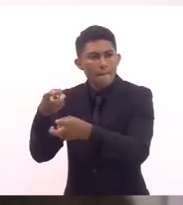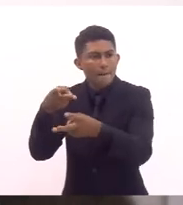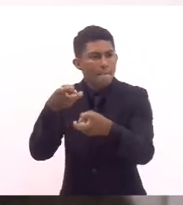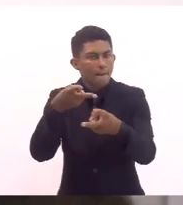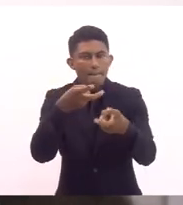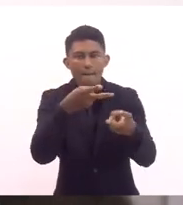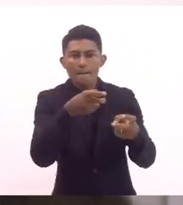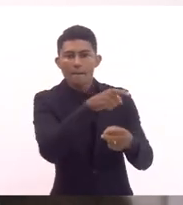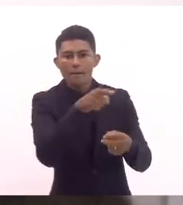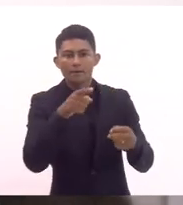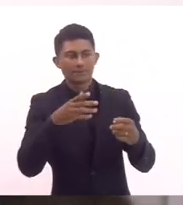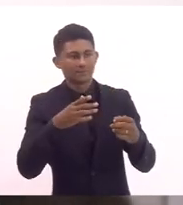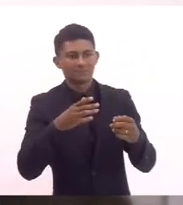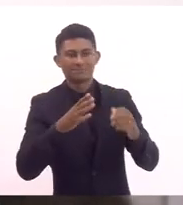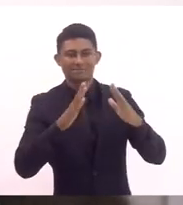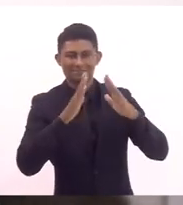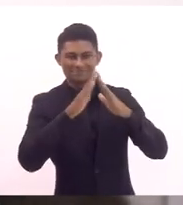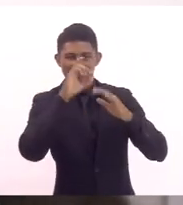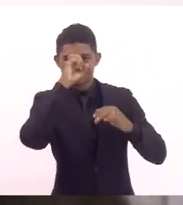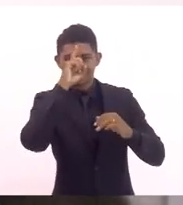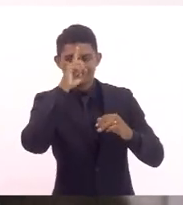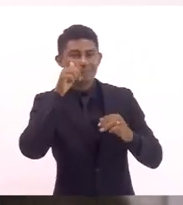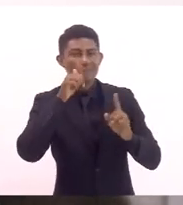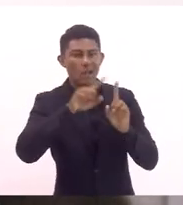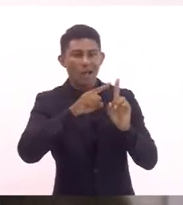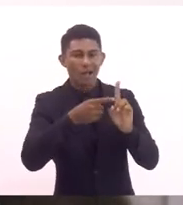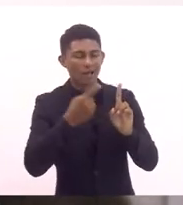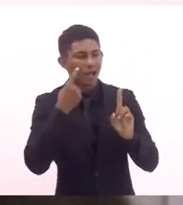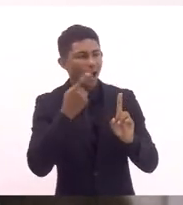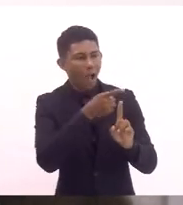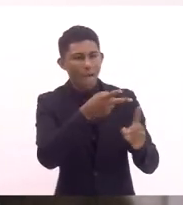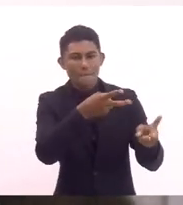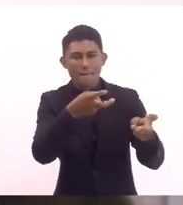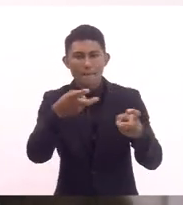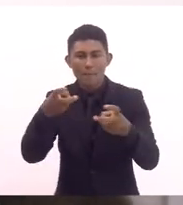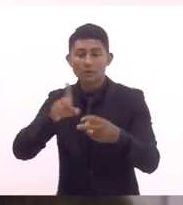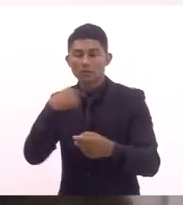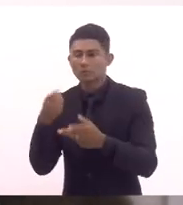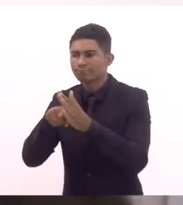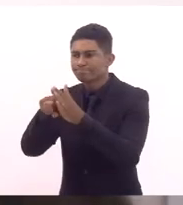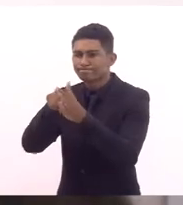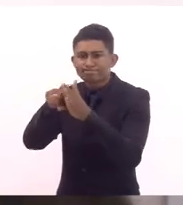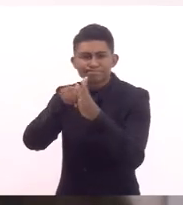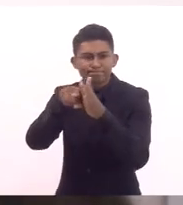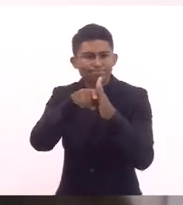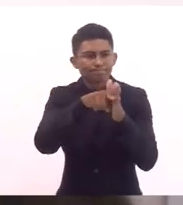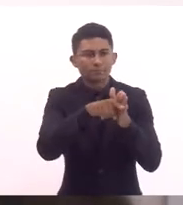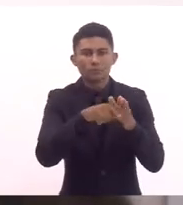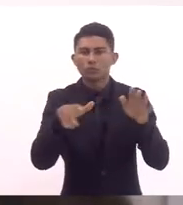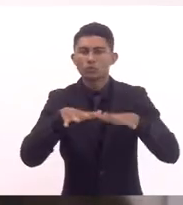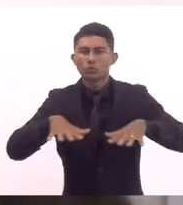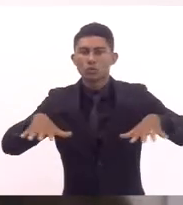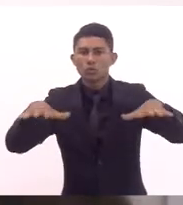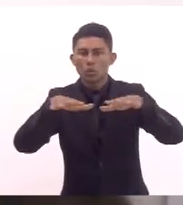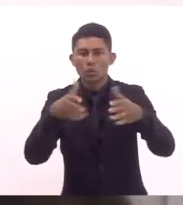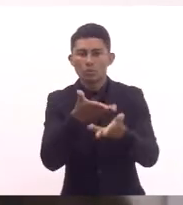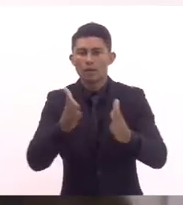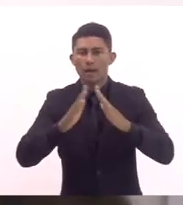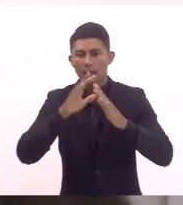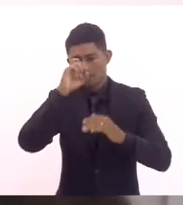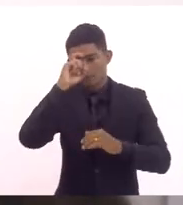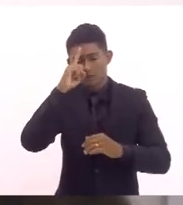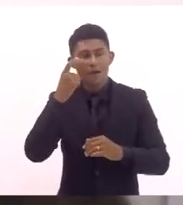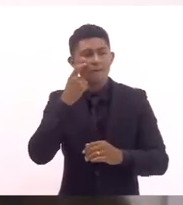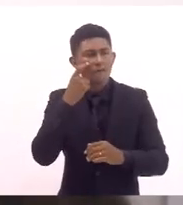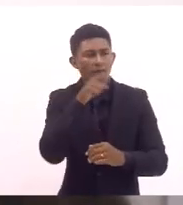maternidades em relação a atenção à gestante a gente fez um levantamento para todas as maternidades do Estado sobre impacto da